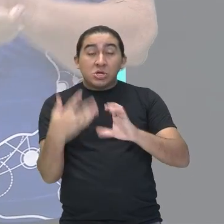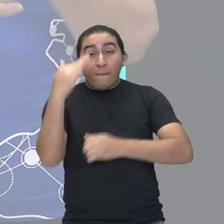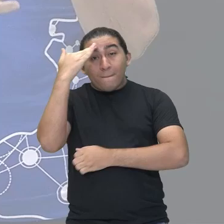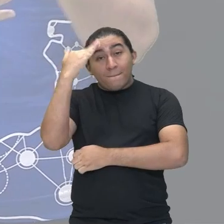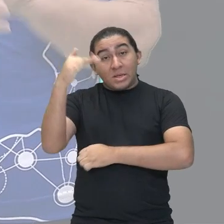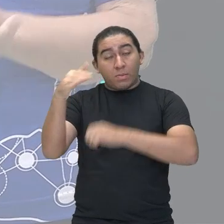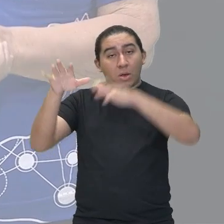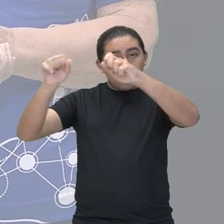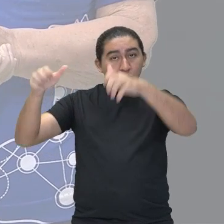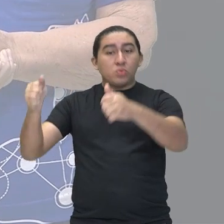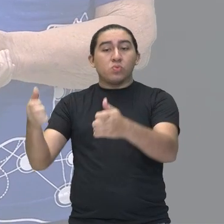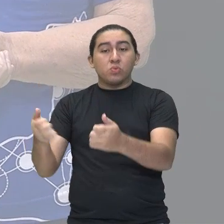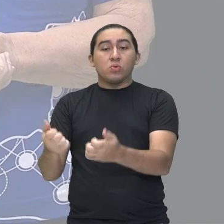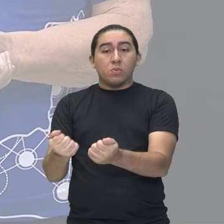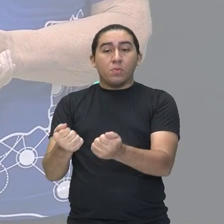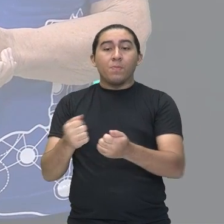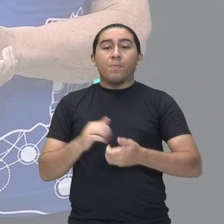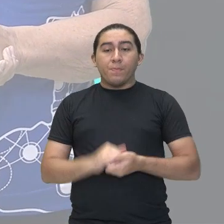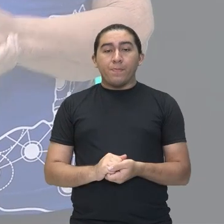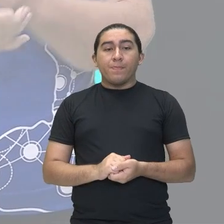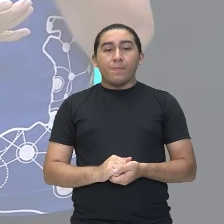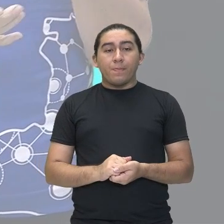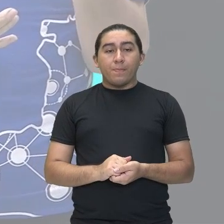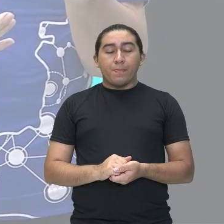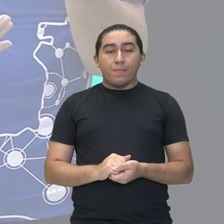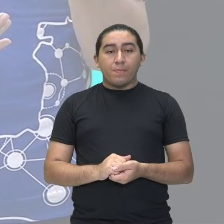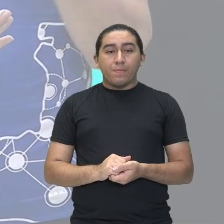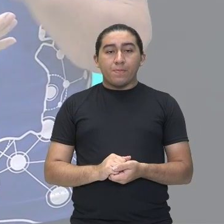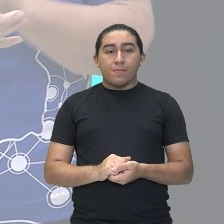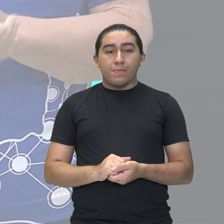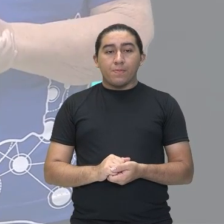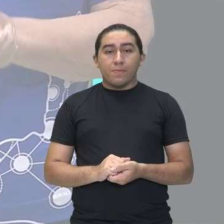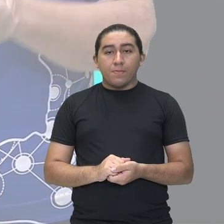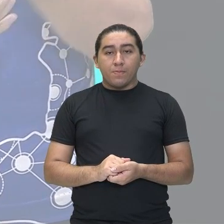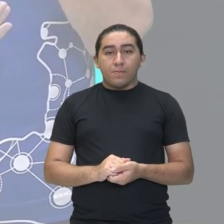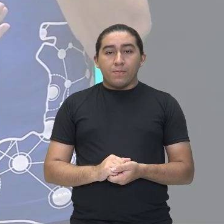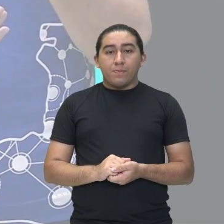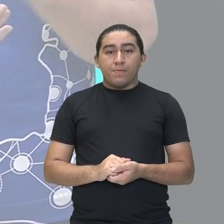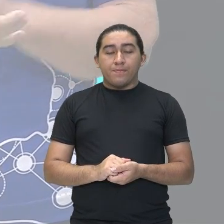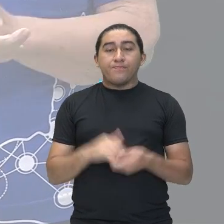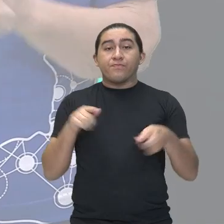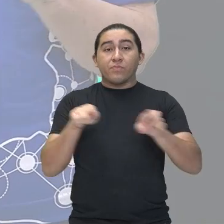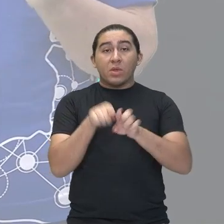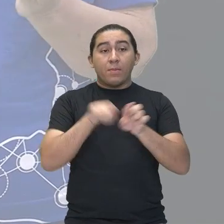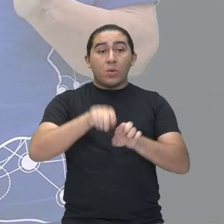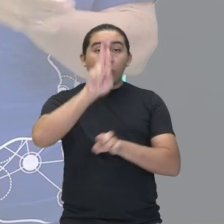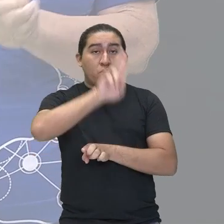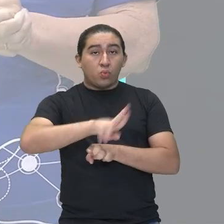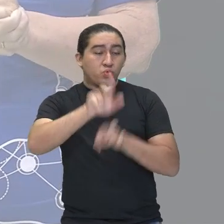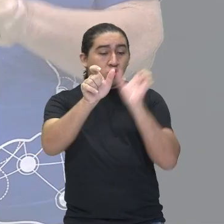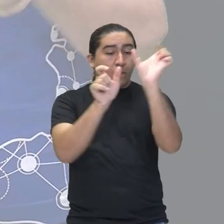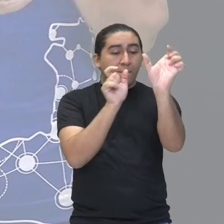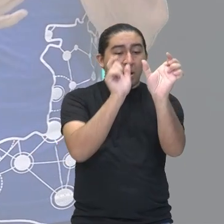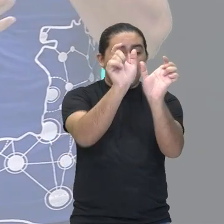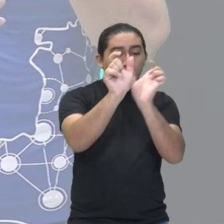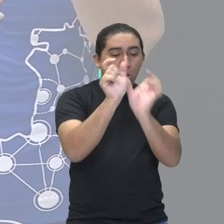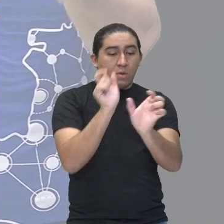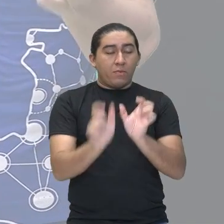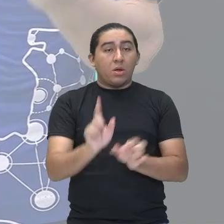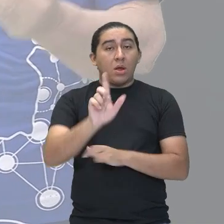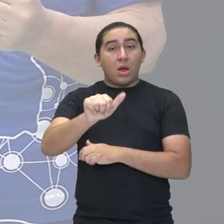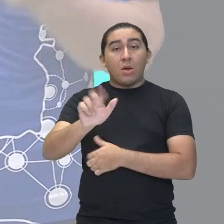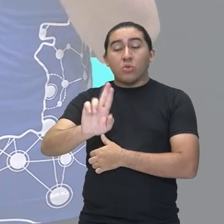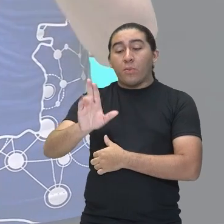esculturas. Tá? E também o cultismo, que é o jogo de palavras. O cultismo é o jogo